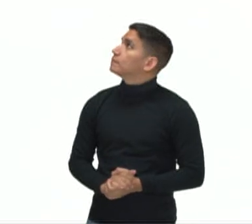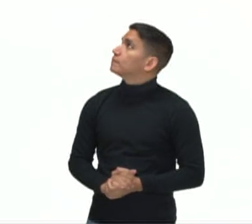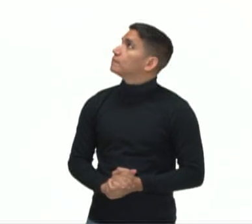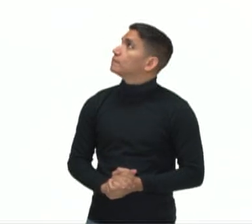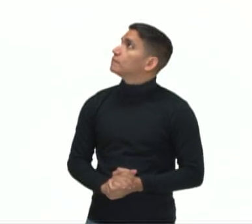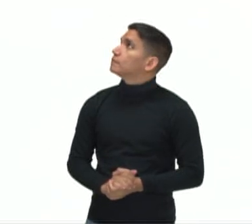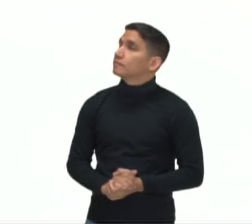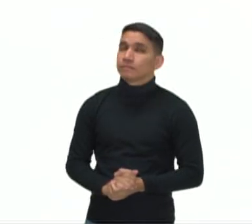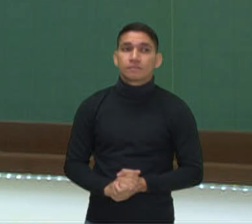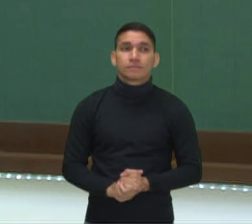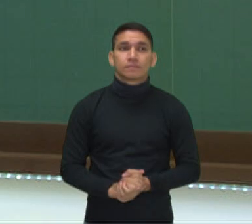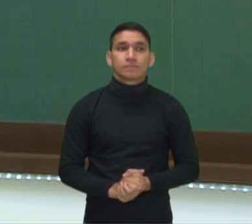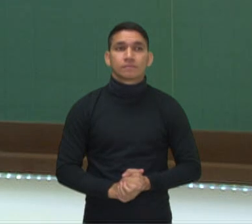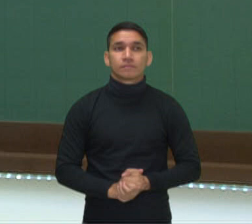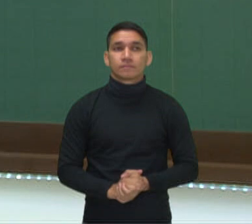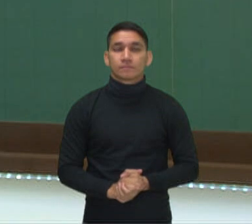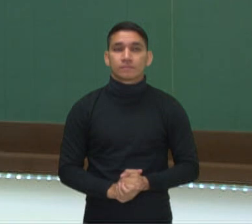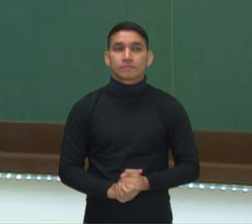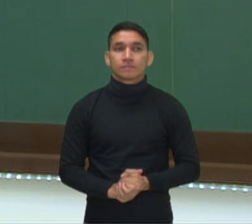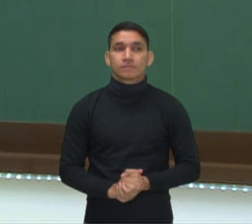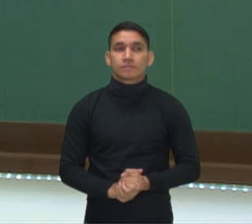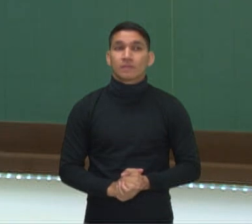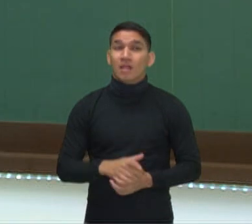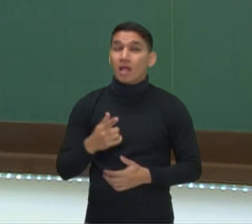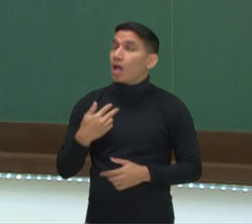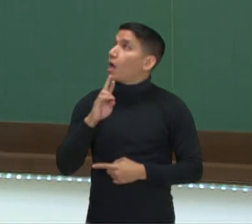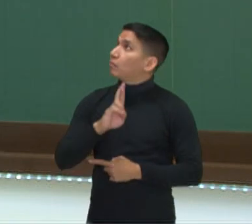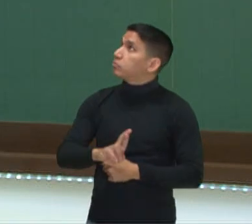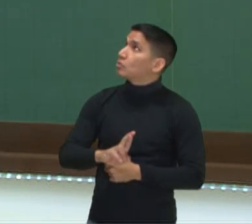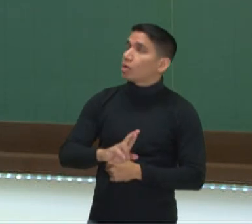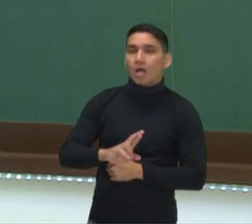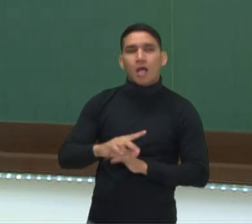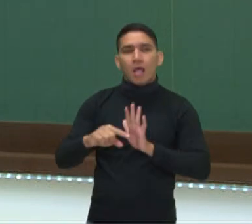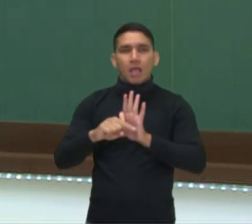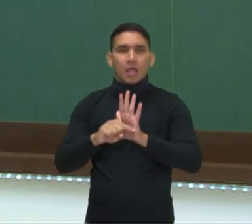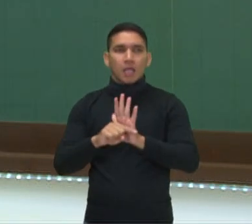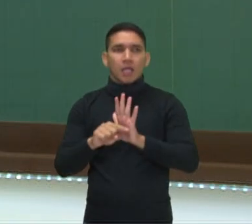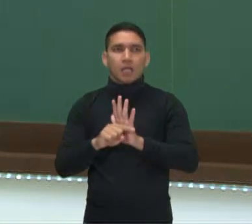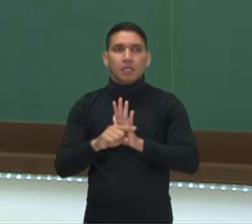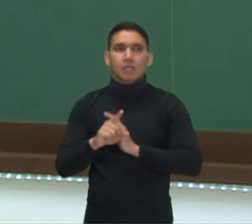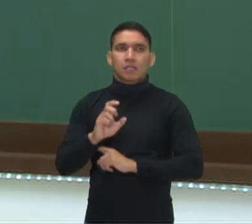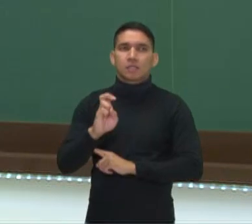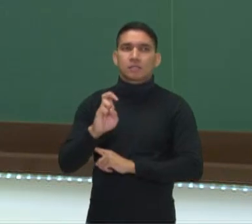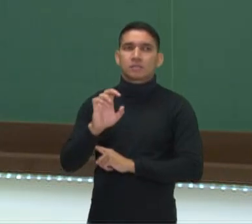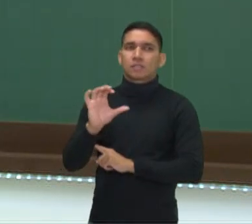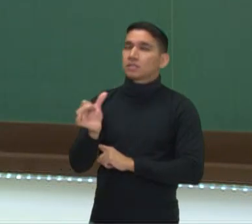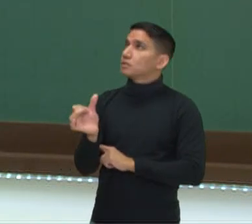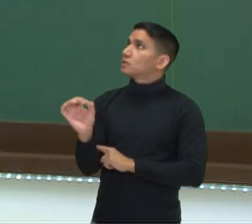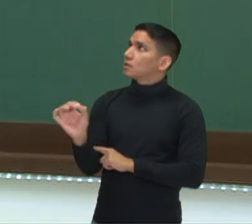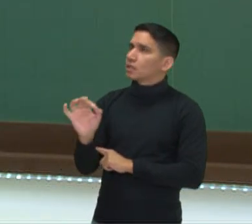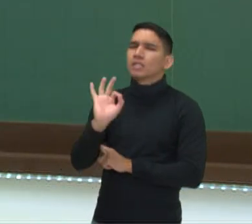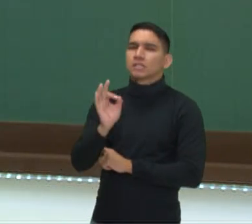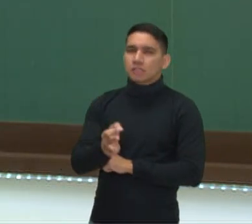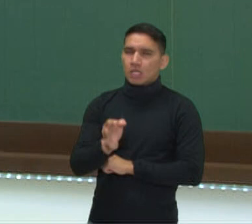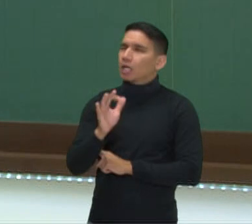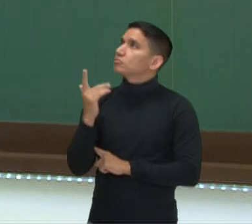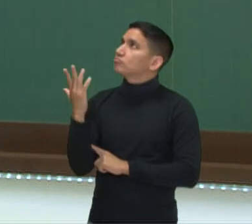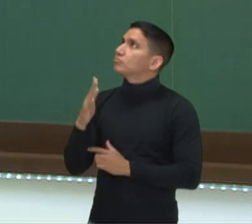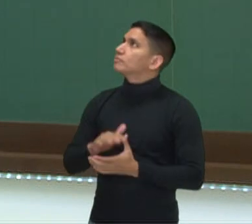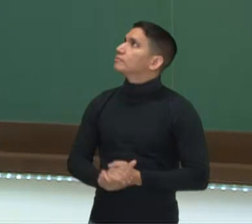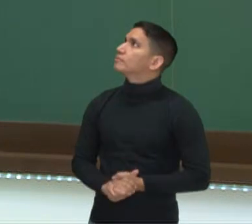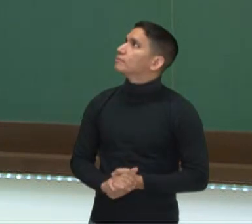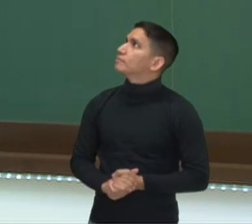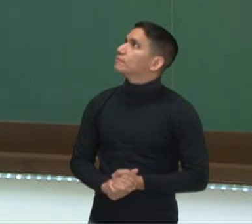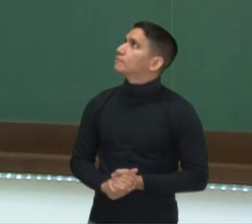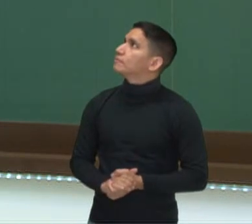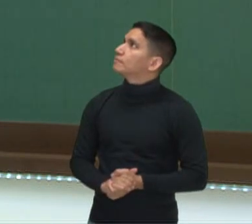Acho que aqui tem um erro, né? Olha só, ficou negativo aqui, não, né, pessoal? Não, sim, tá certo, desculpa. Eu